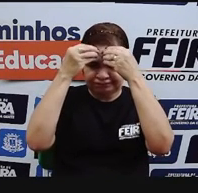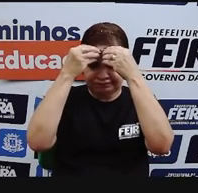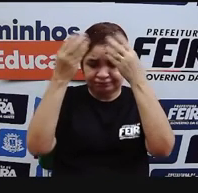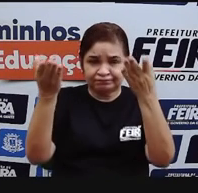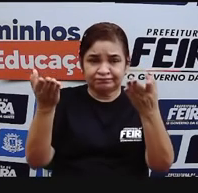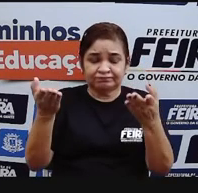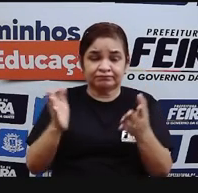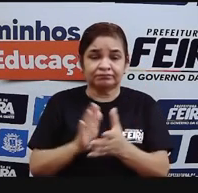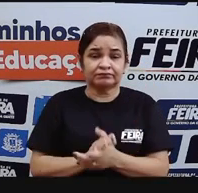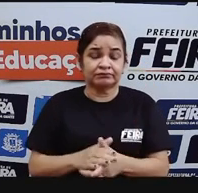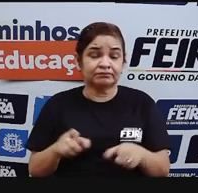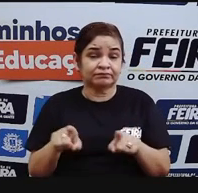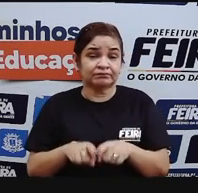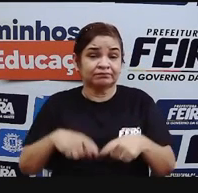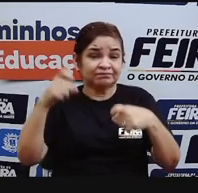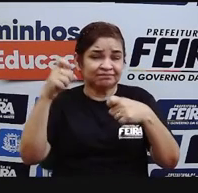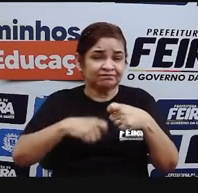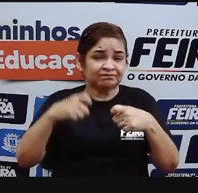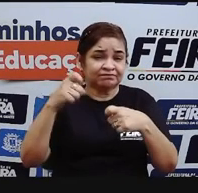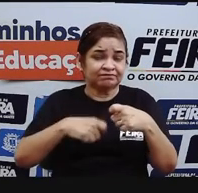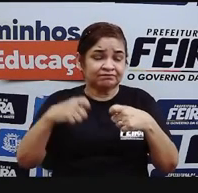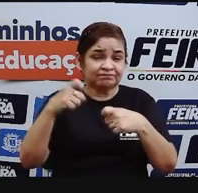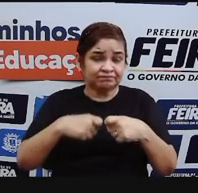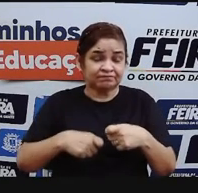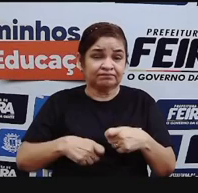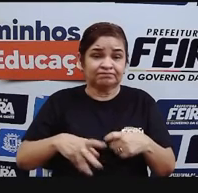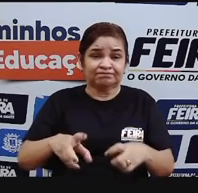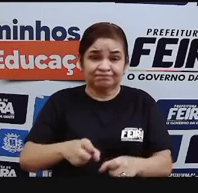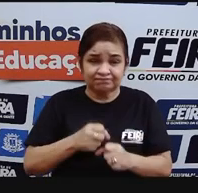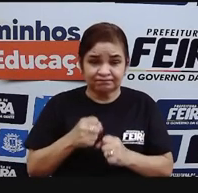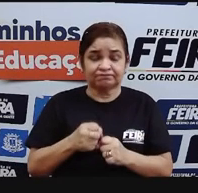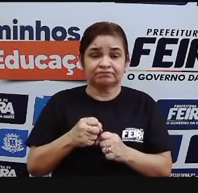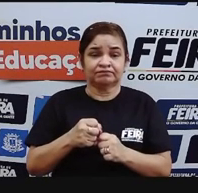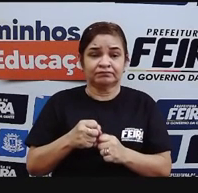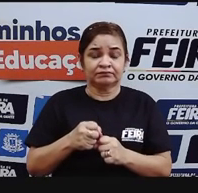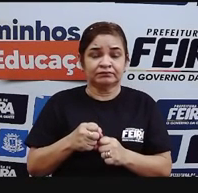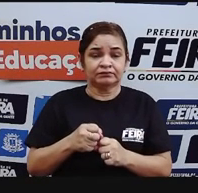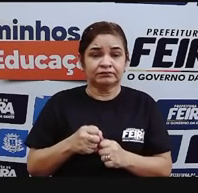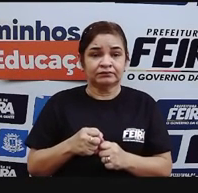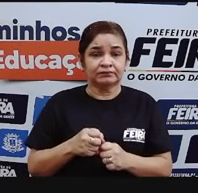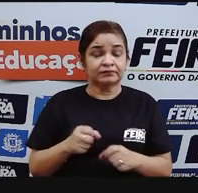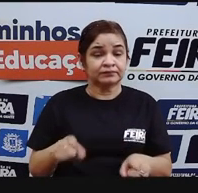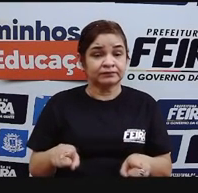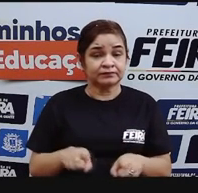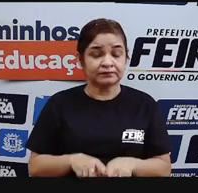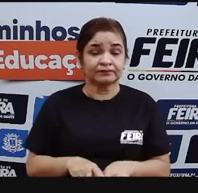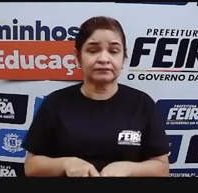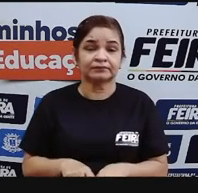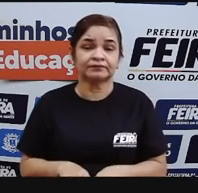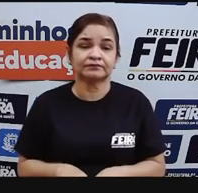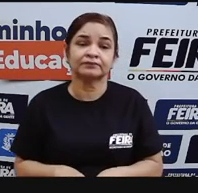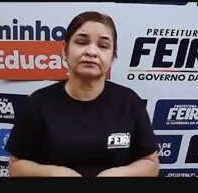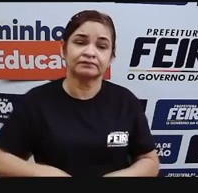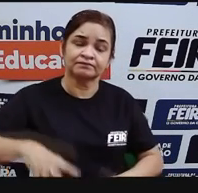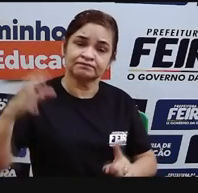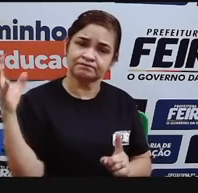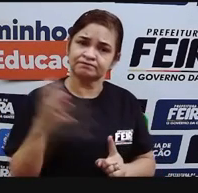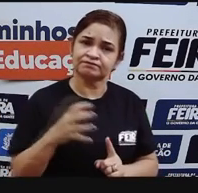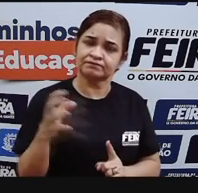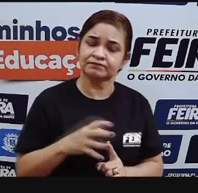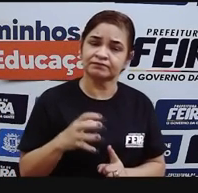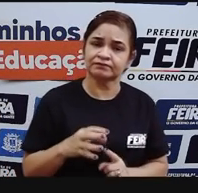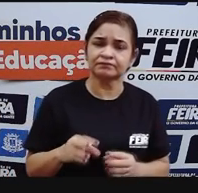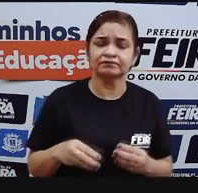que é forçar a mulher a ter ato sexual sem a vontade dela. E o próprio assédio sexual. Qual é a